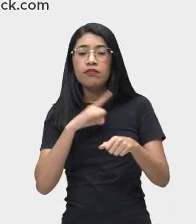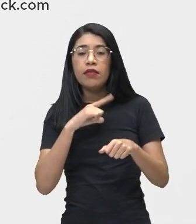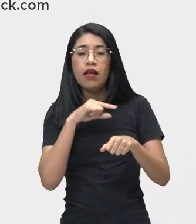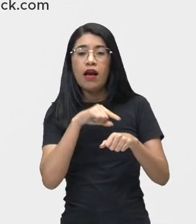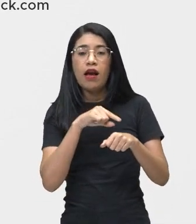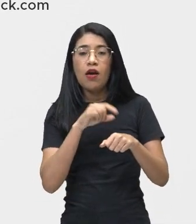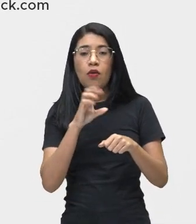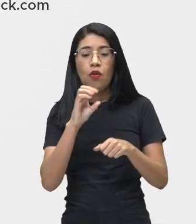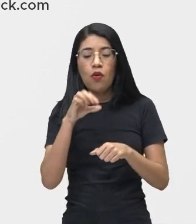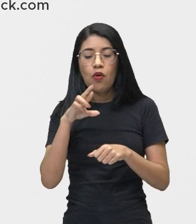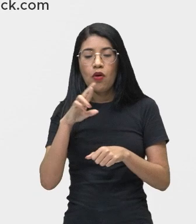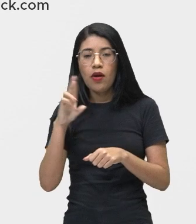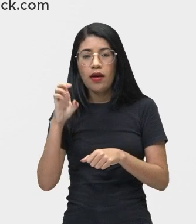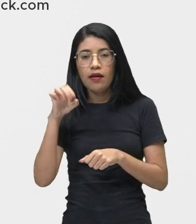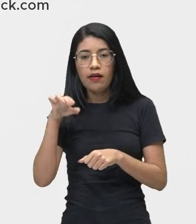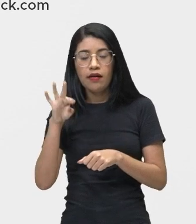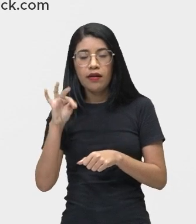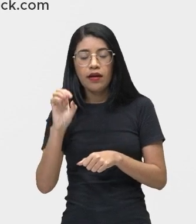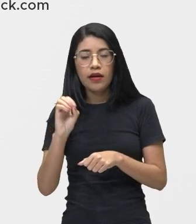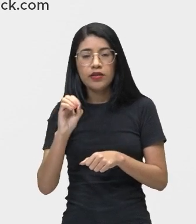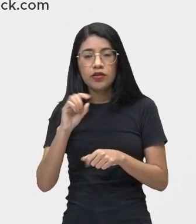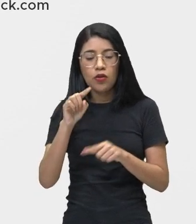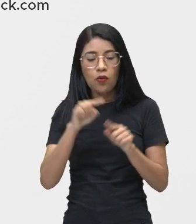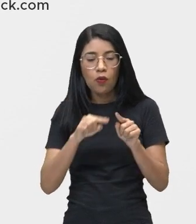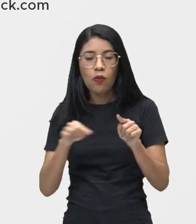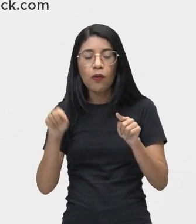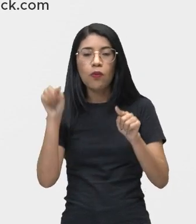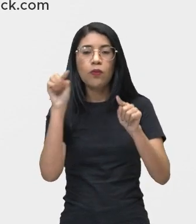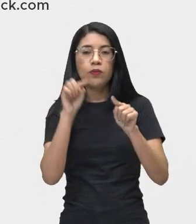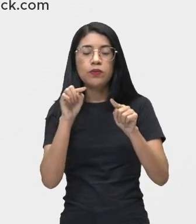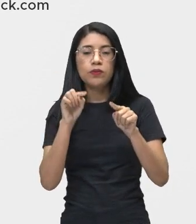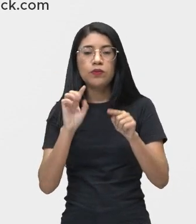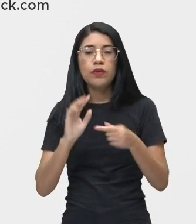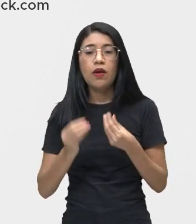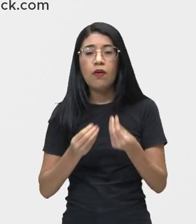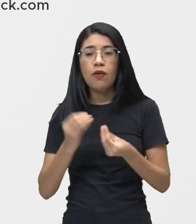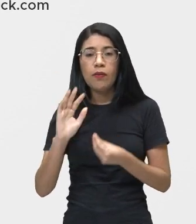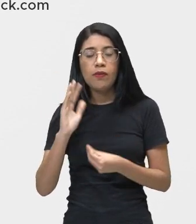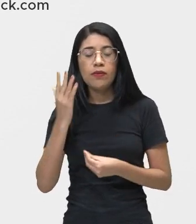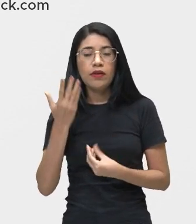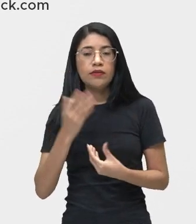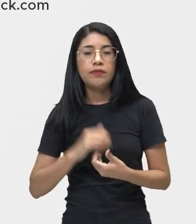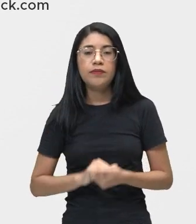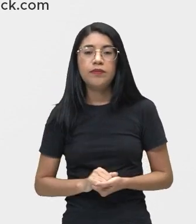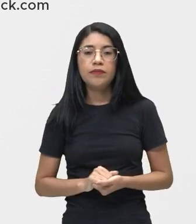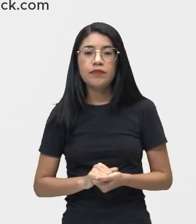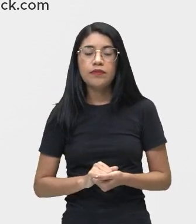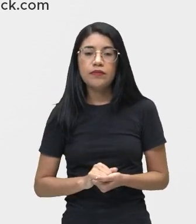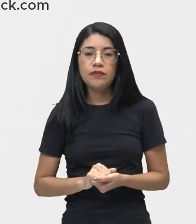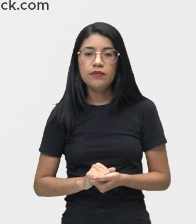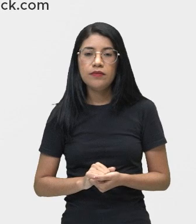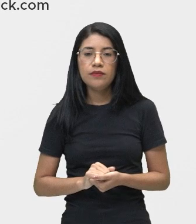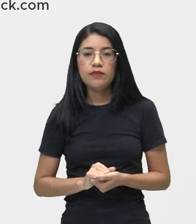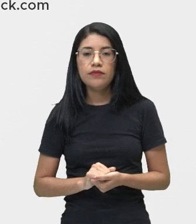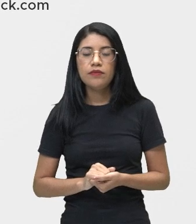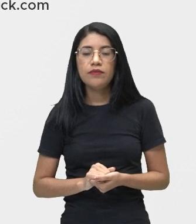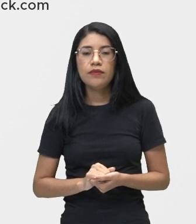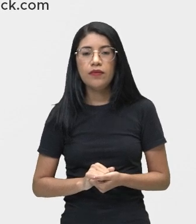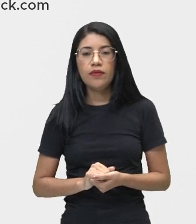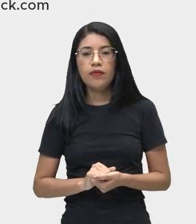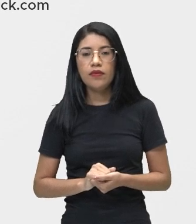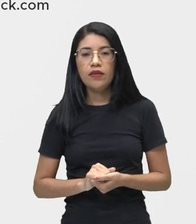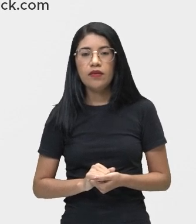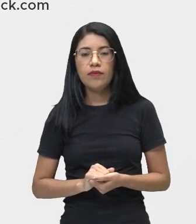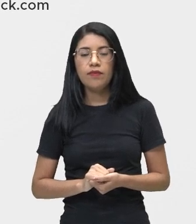de corrente de convecção. E quando essa é a convecção.